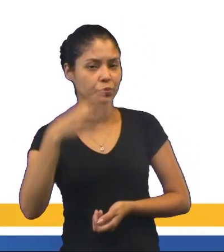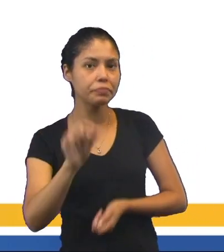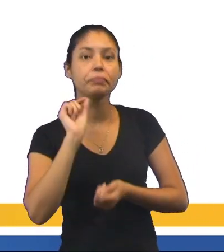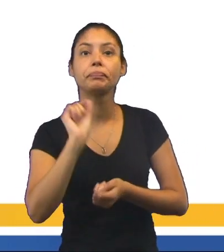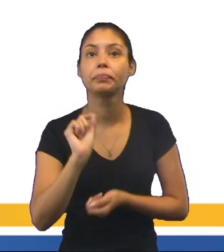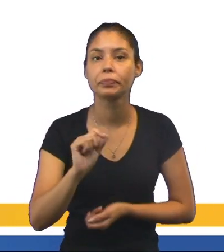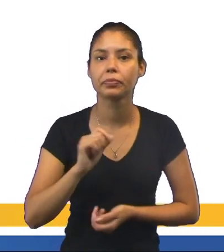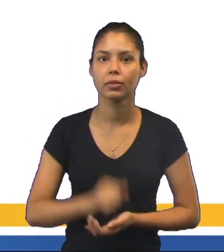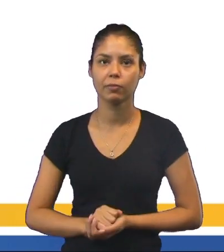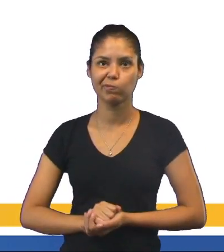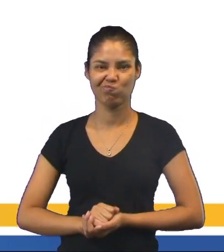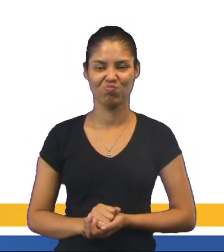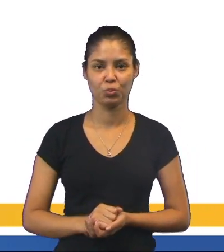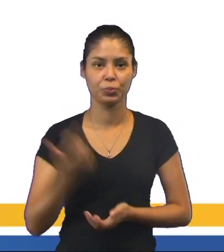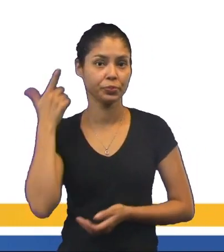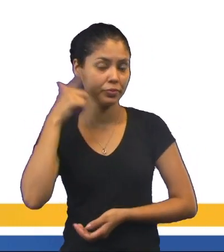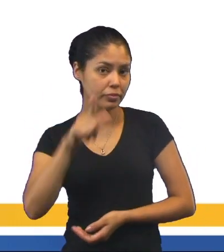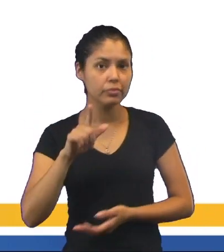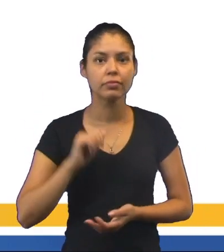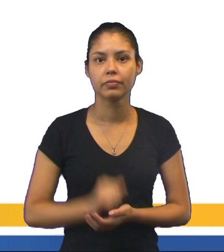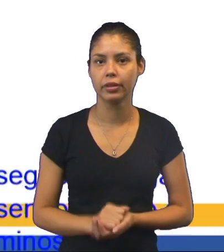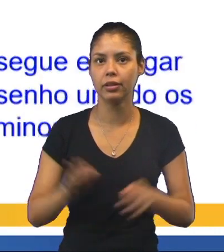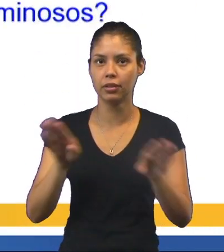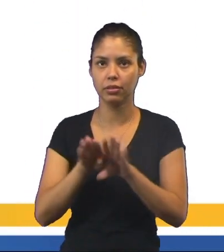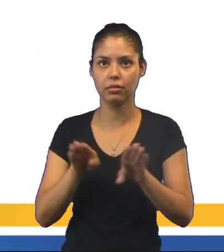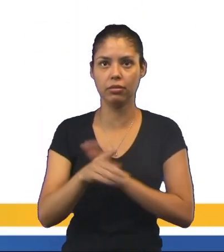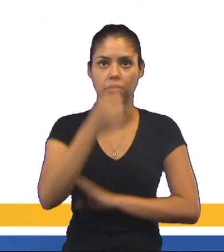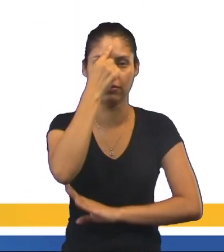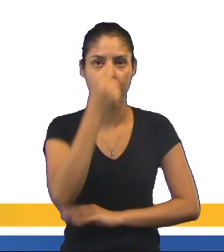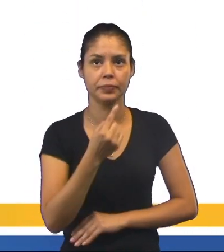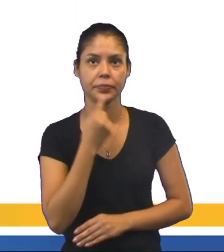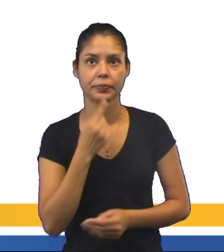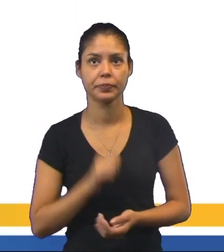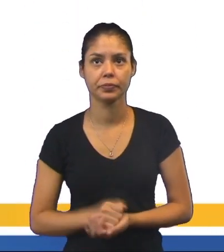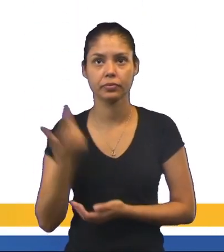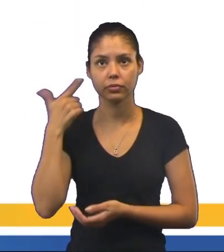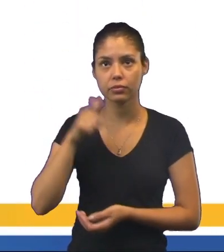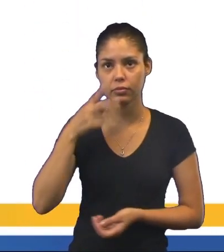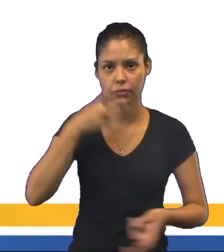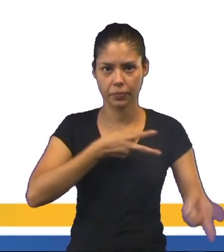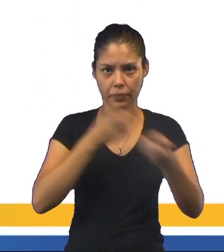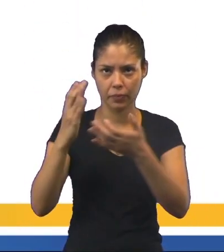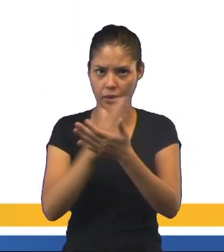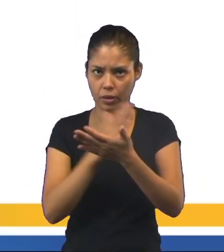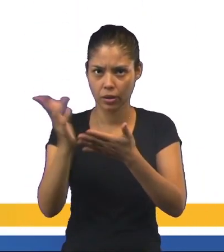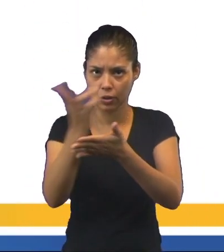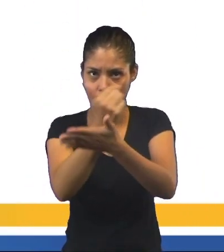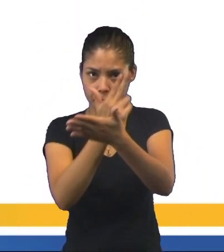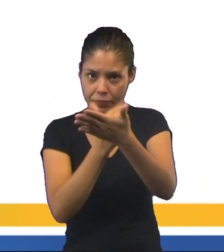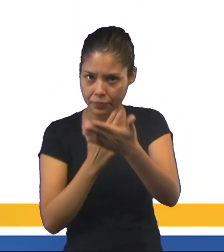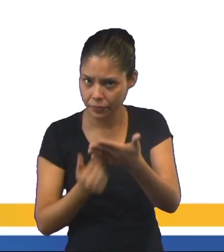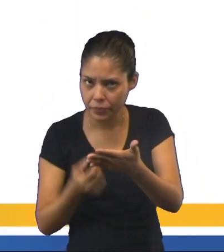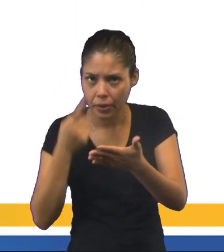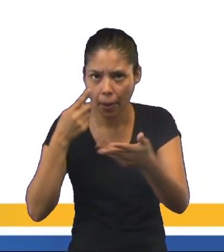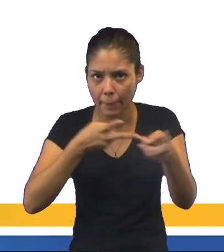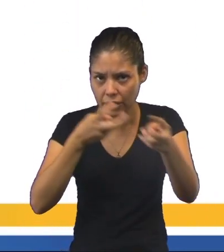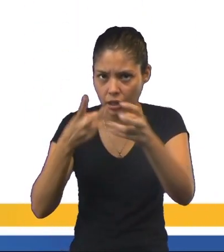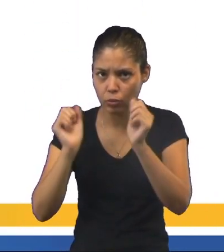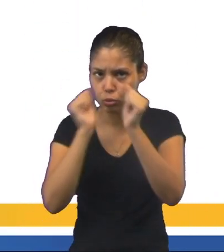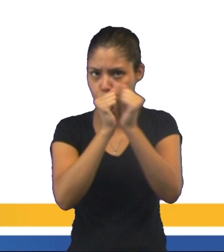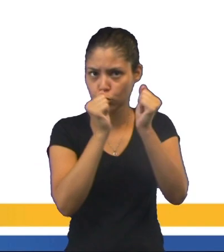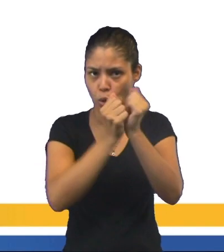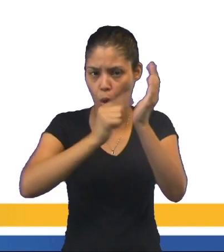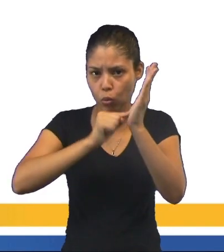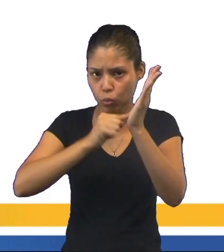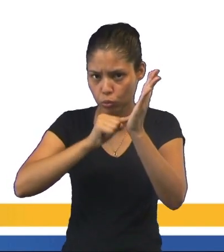vê. Você consegue, observando essas imagens, você consegue enxergar desenhos unidos,